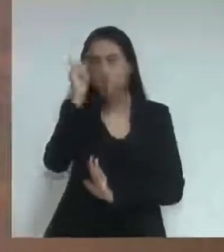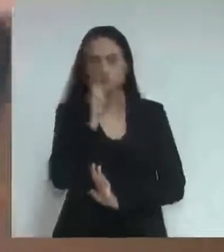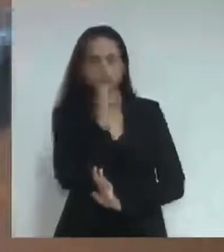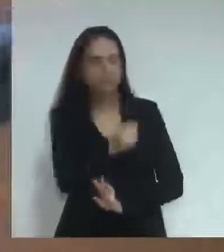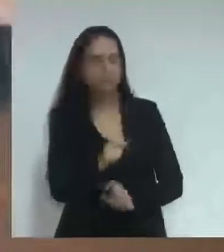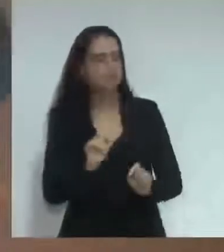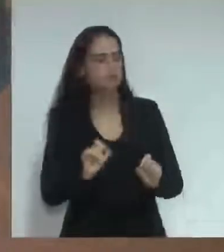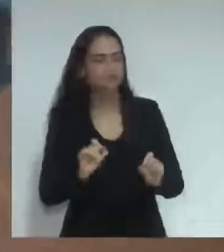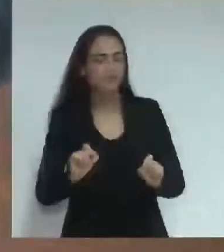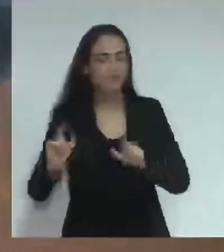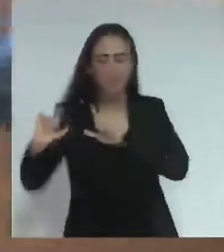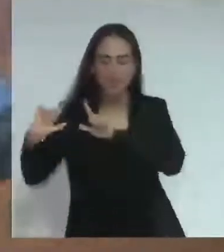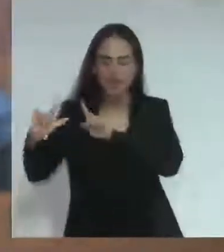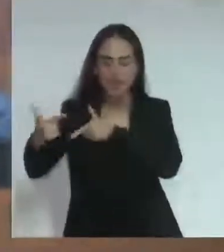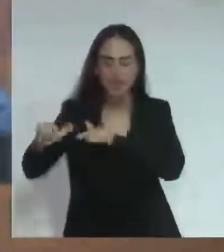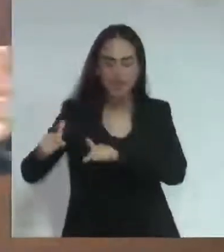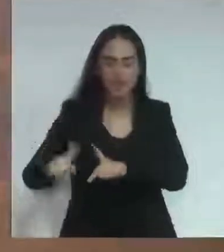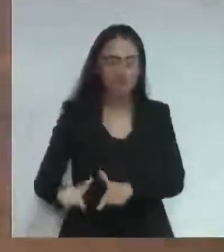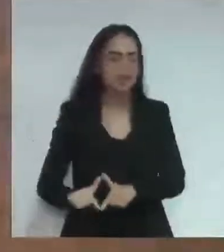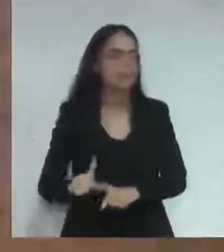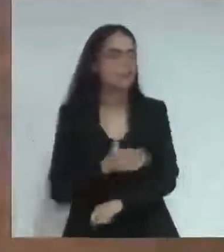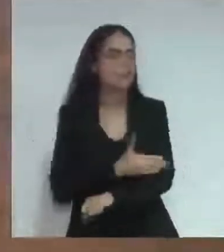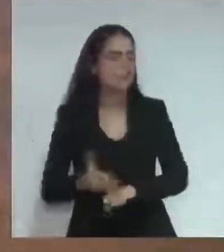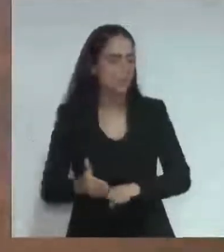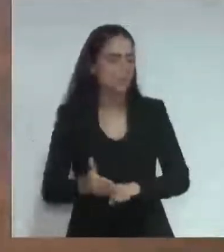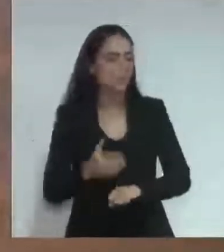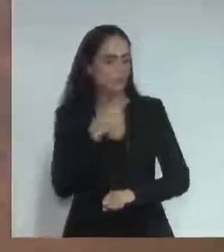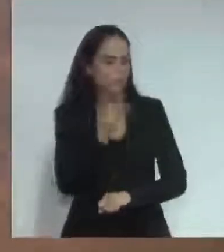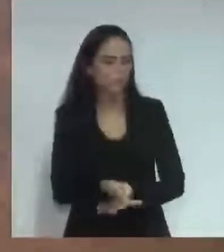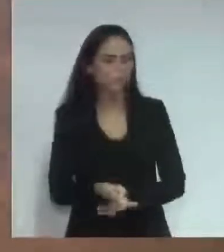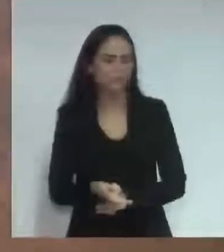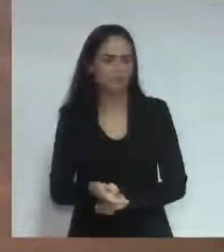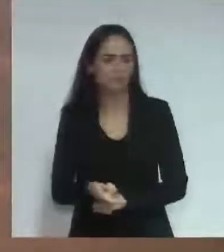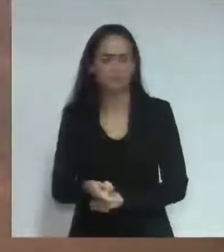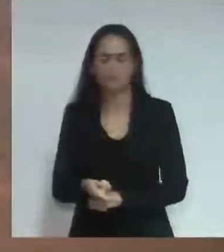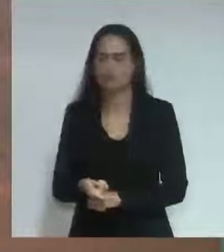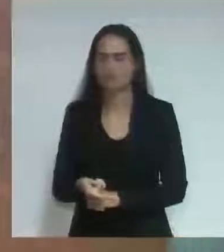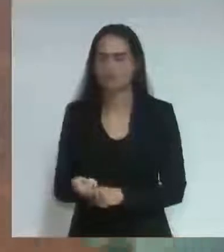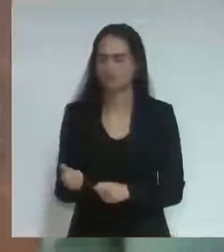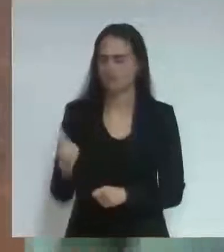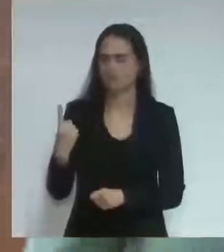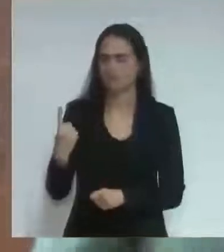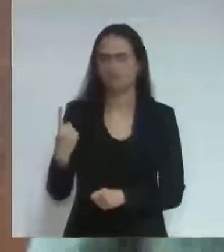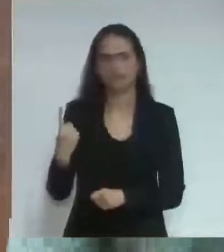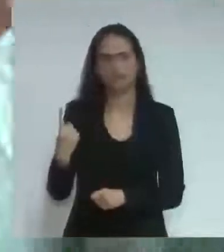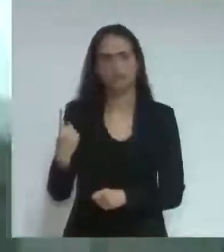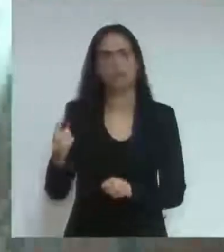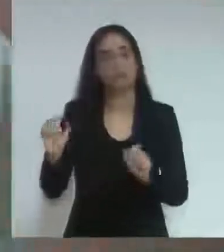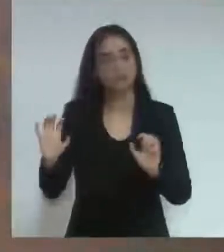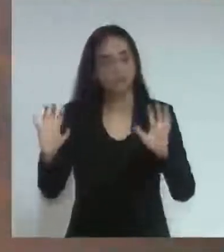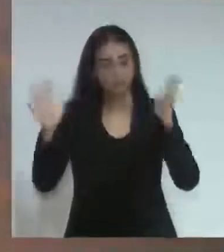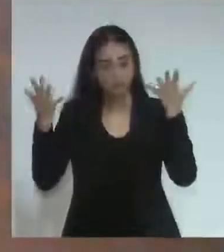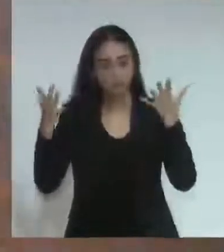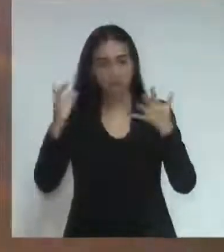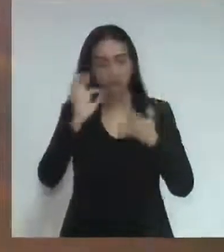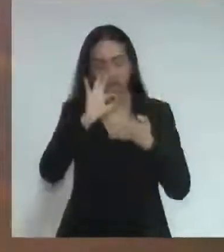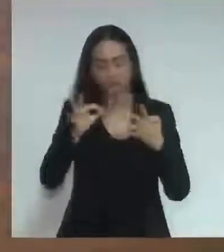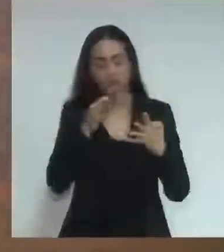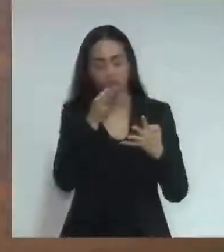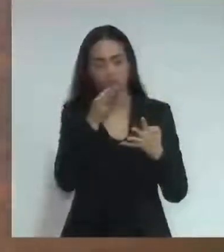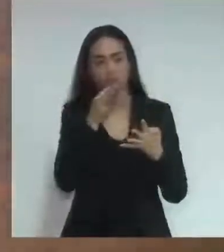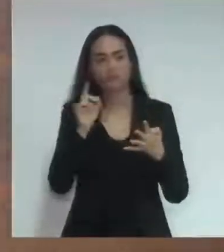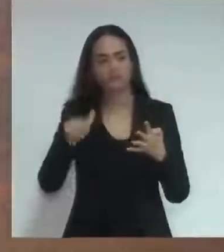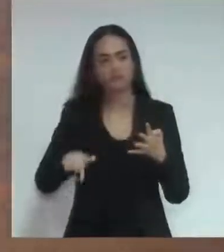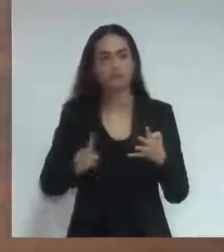então meio que assim, fez porque não tinha outro jeito. Isso não é verdade. A festa da uva ela é organizada no final do ano,